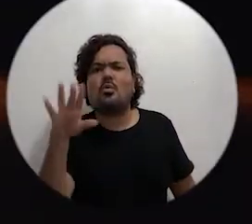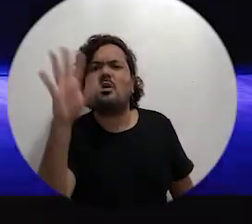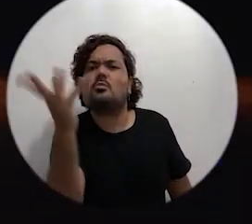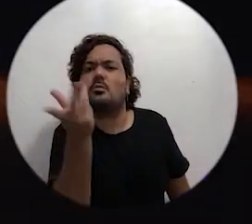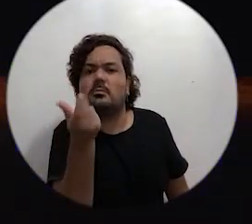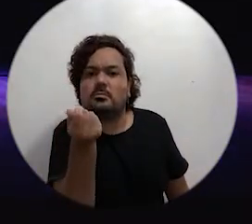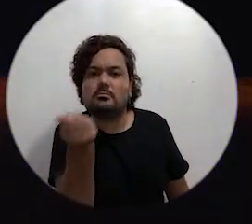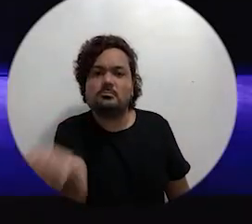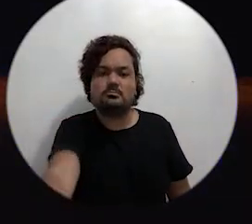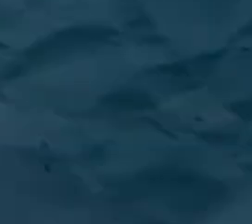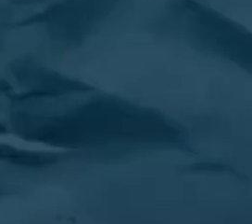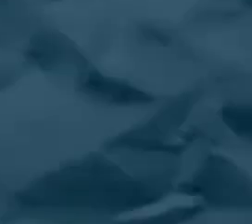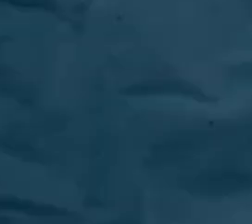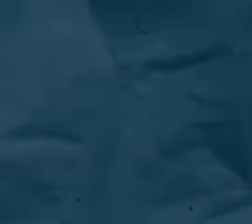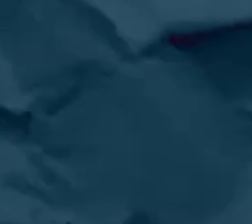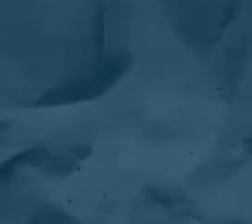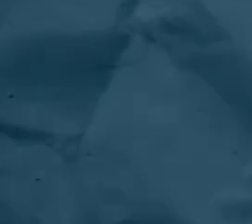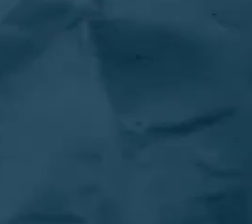Qual que é a tua mãe?